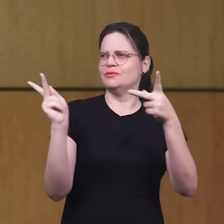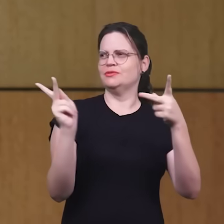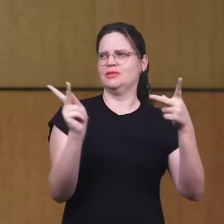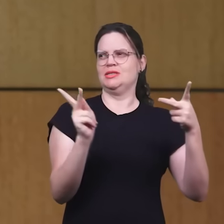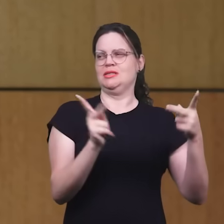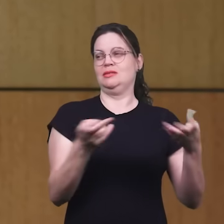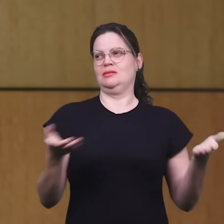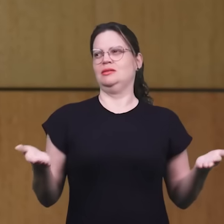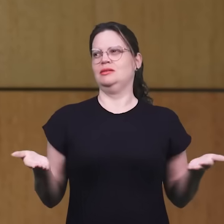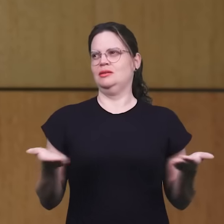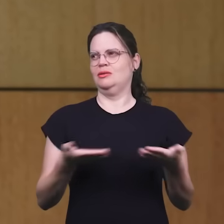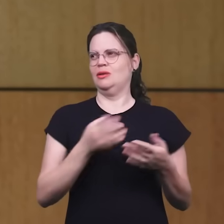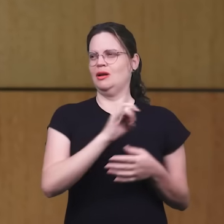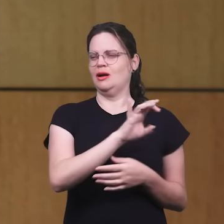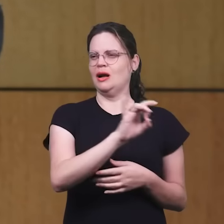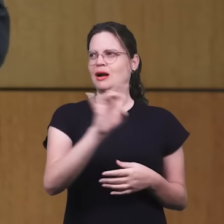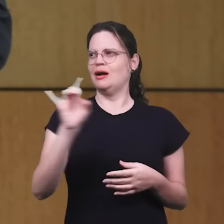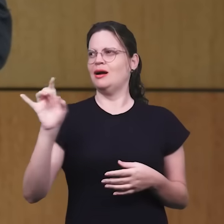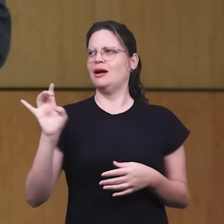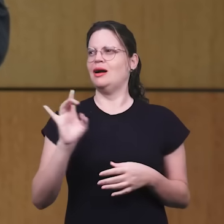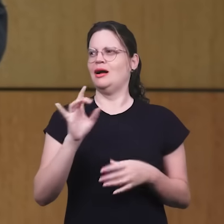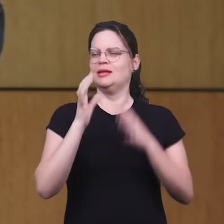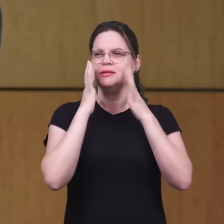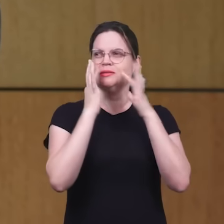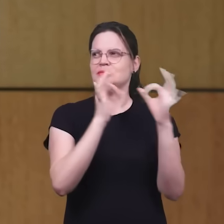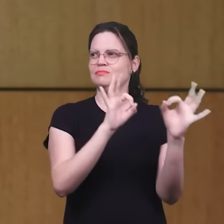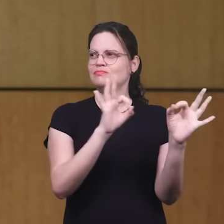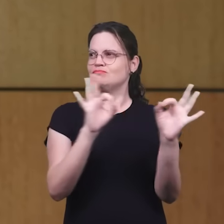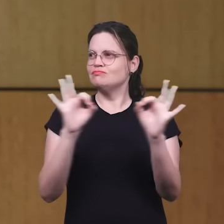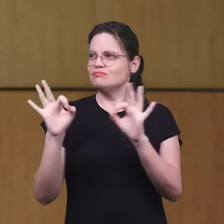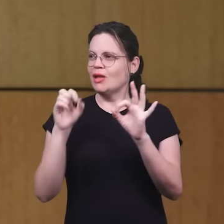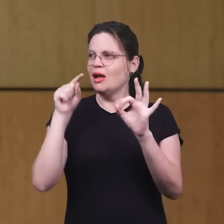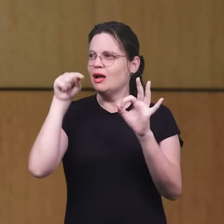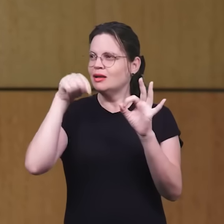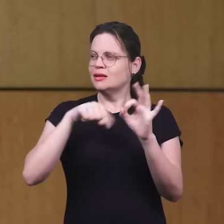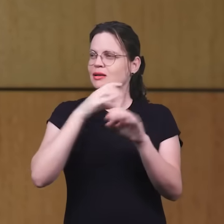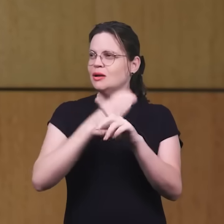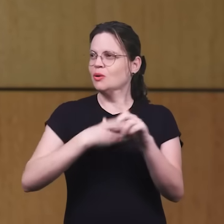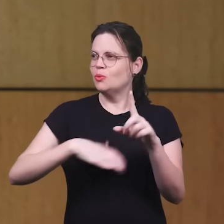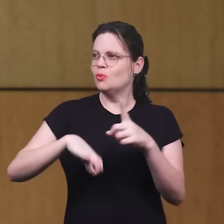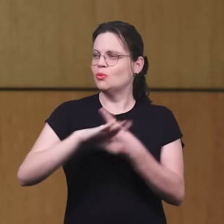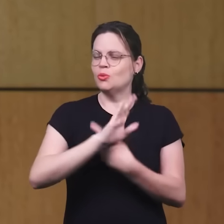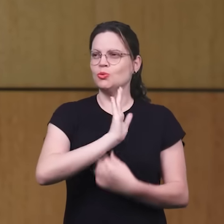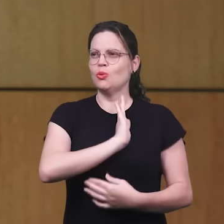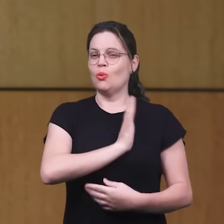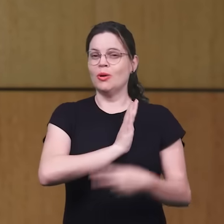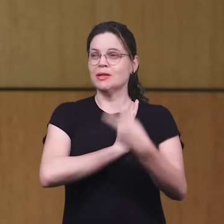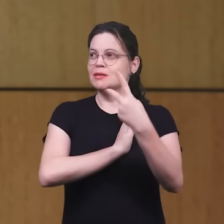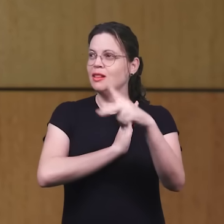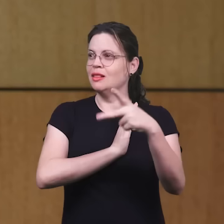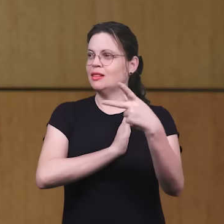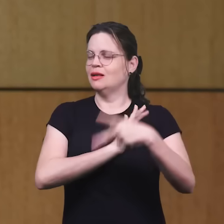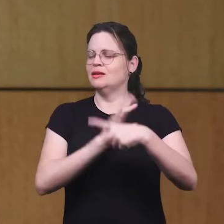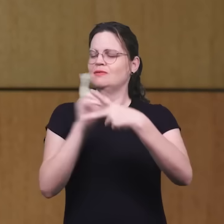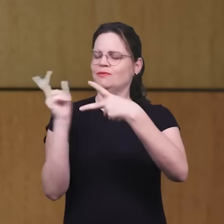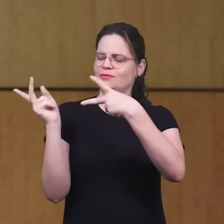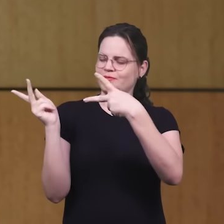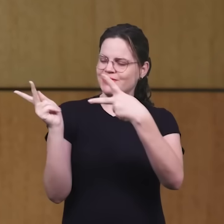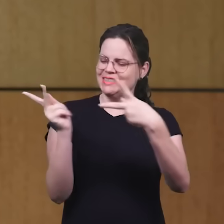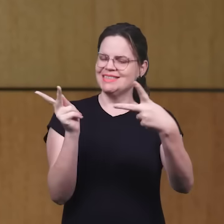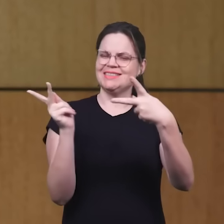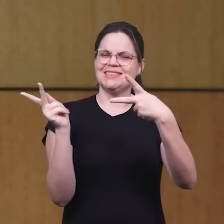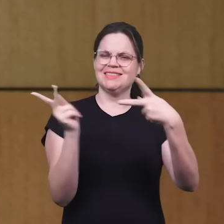neste momento cada coração. Cada um que está conectado conosco, sendo